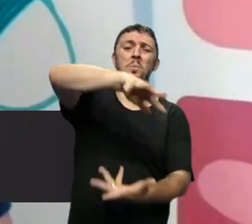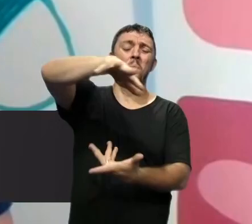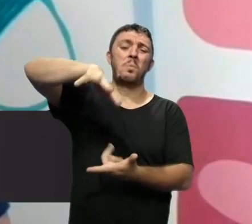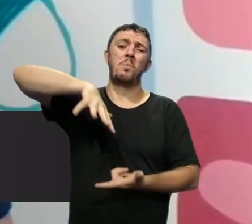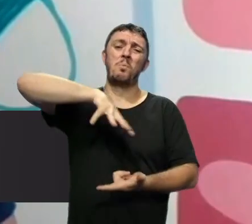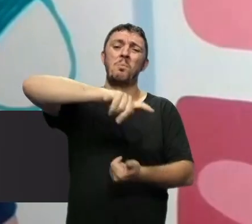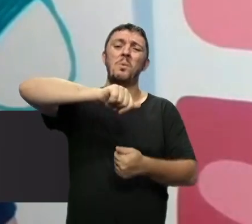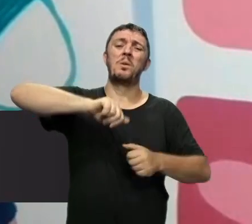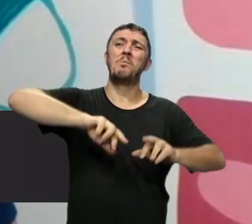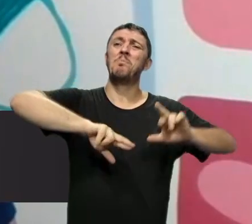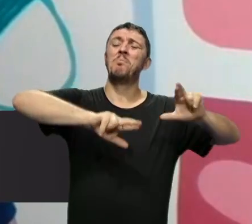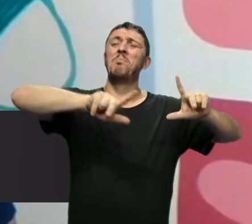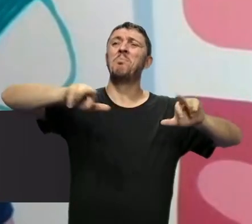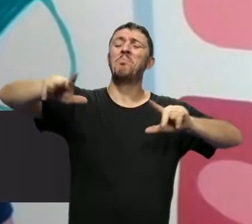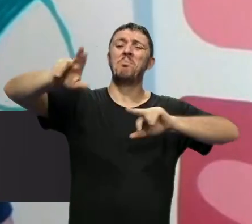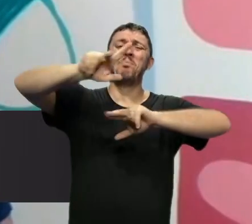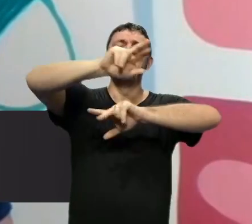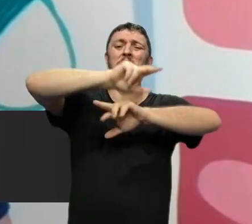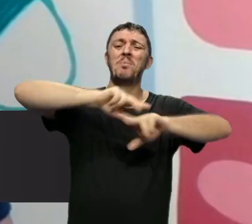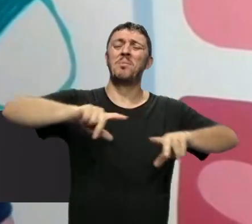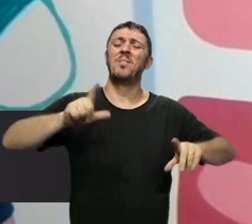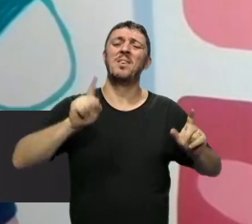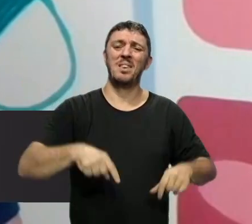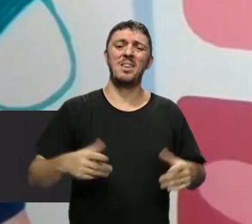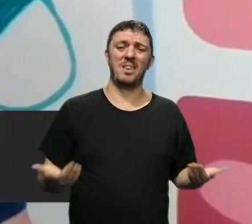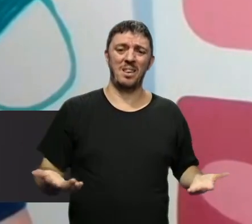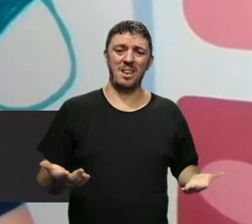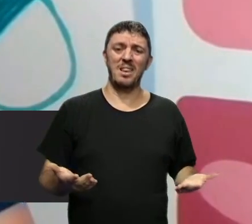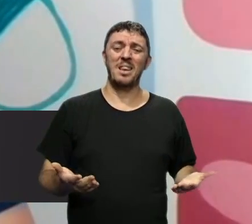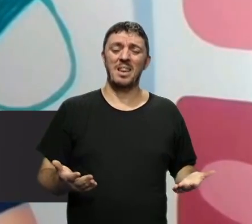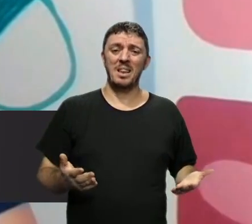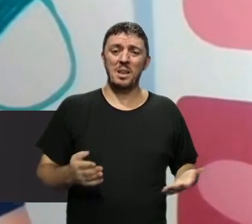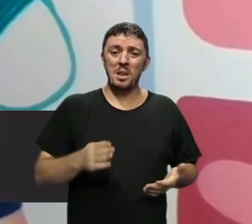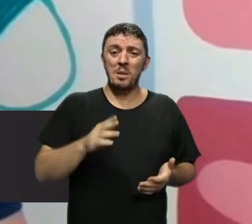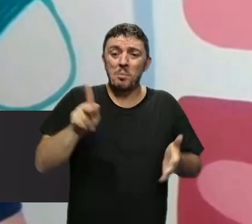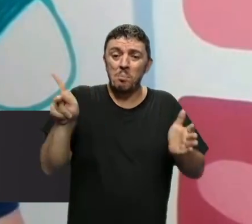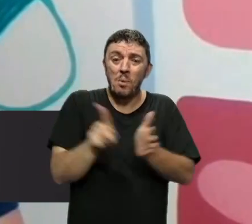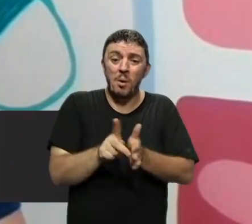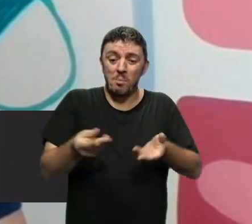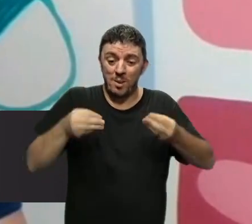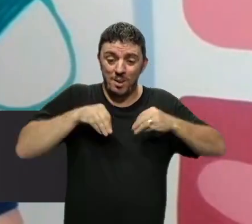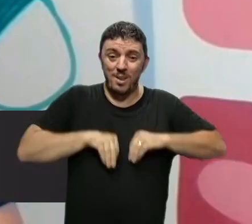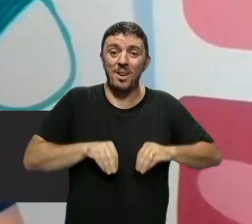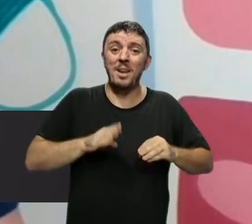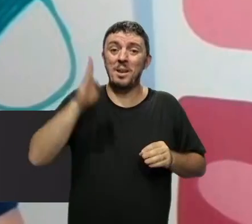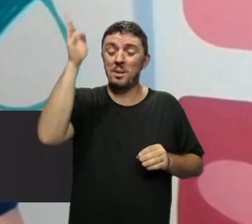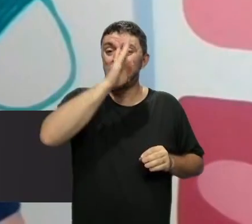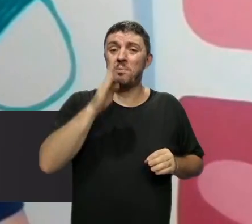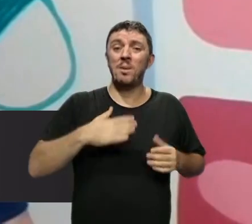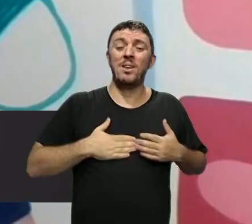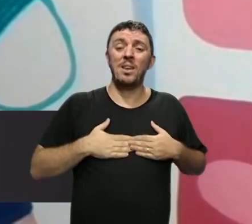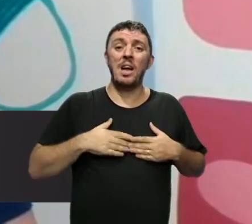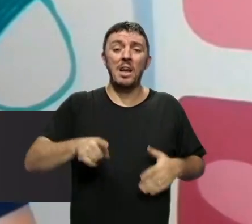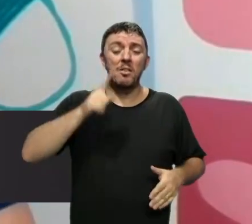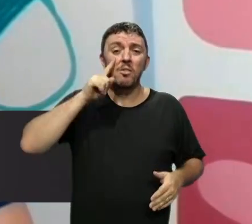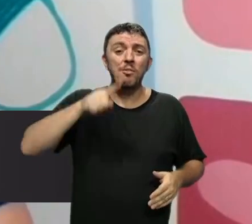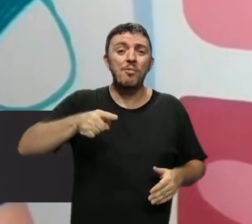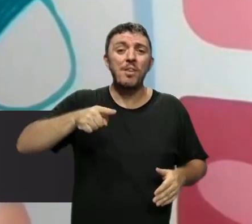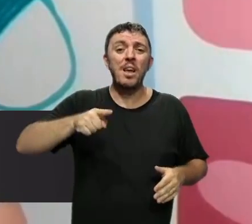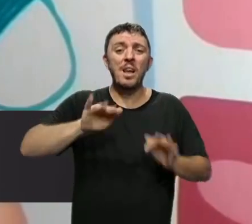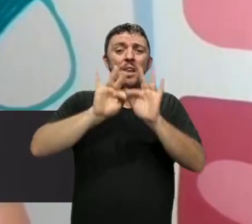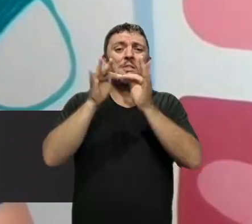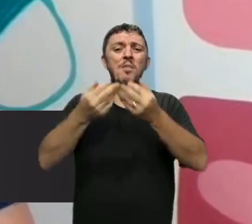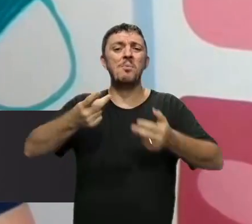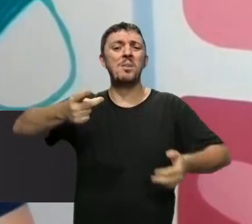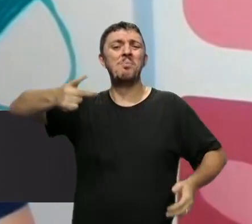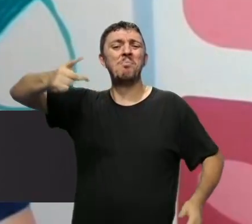negar isso correndo nas nossas veias. Se a gente olhar para os nossos povos ancestrais,